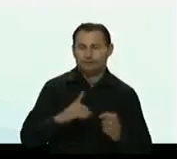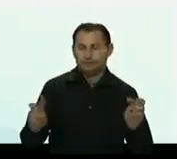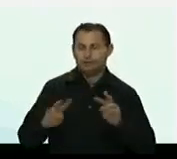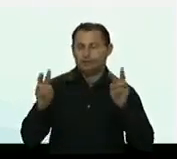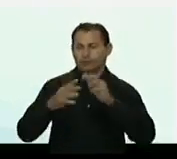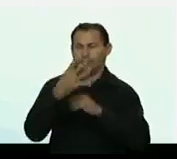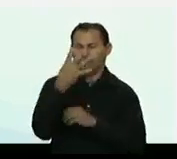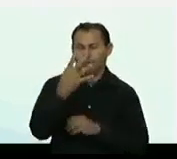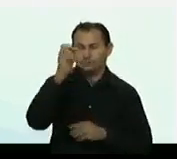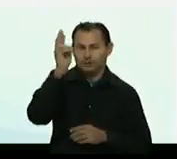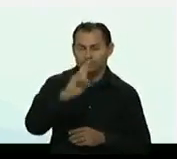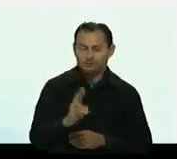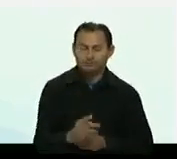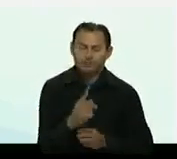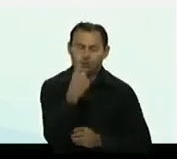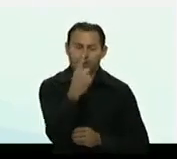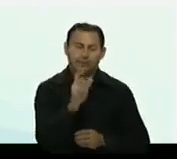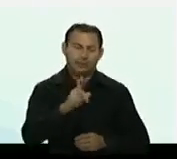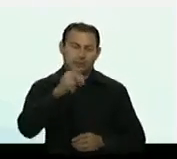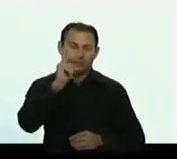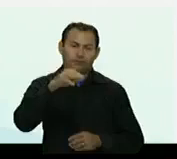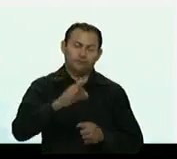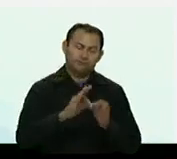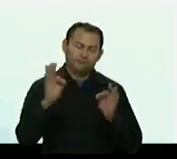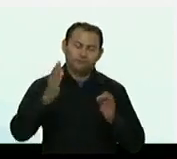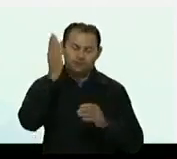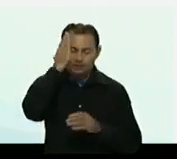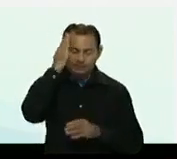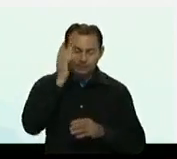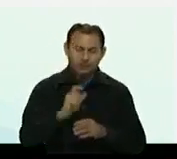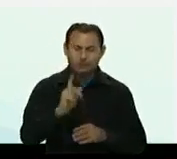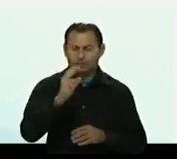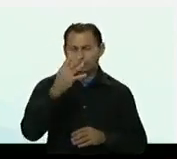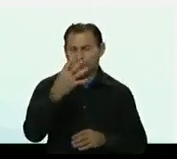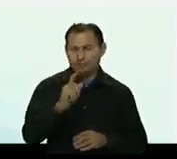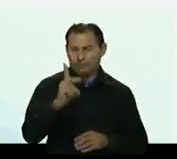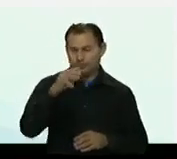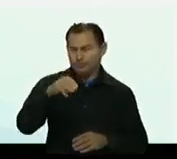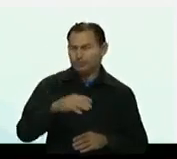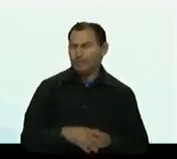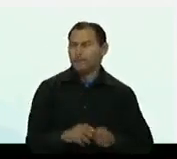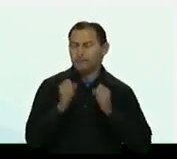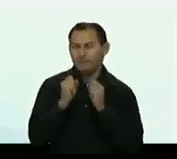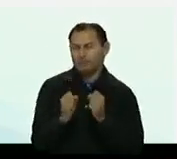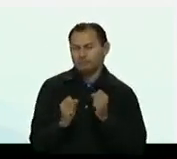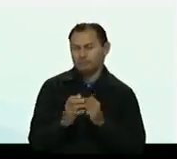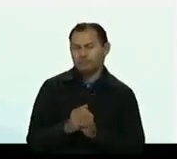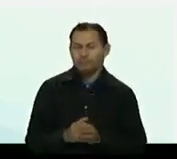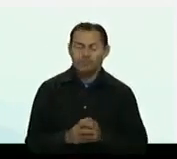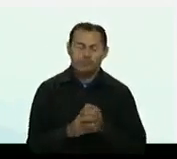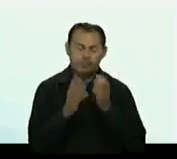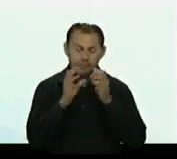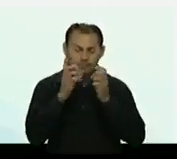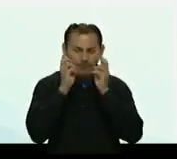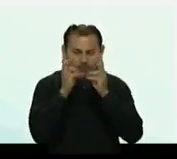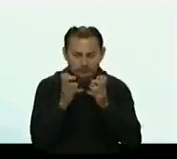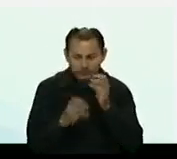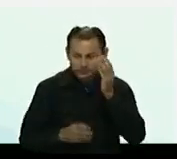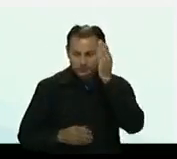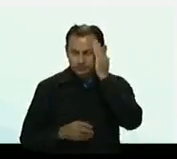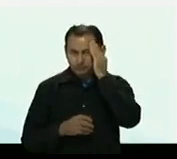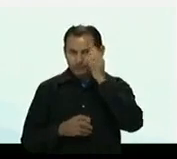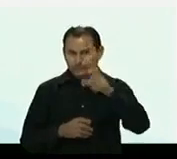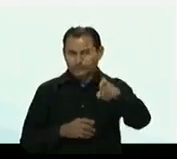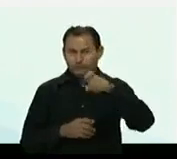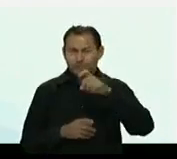valor de R$ 4,00 por quilômetro rodado. Nós sabemos quais são esses quilômetros rodados? Não sabemos. Podemos, então, identificá-los